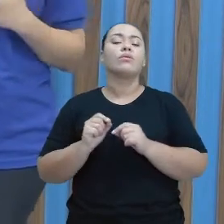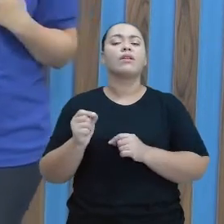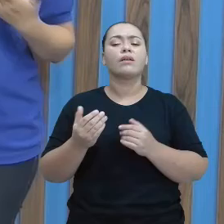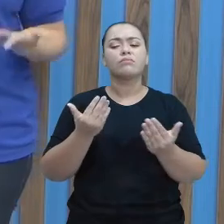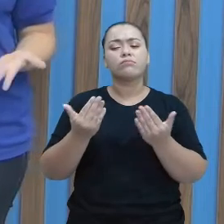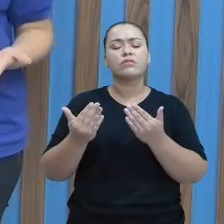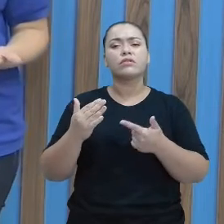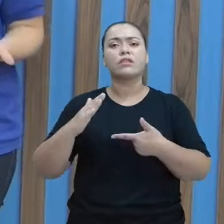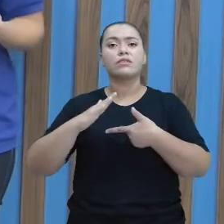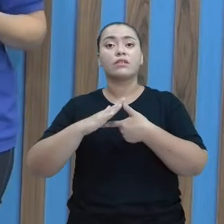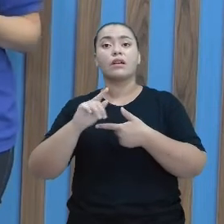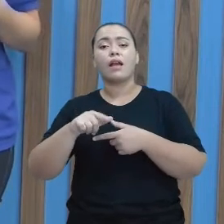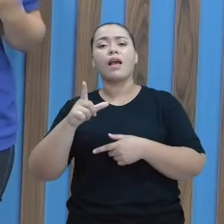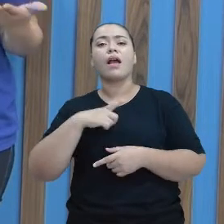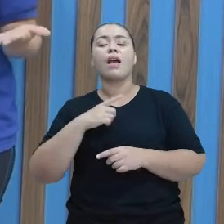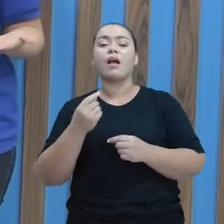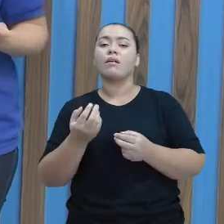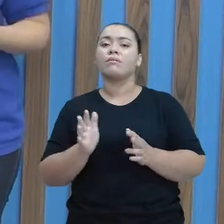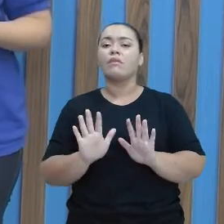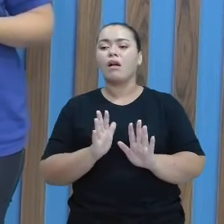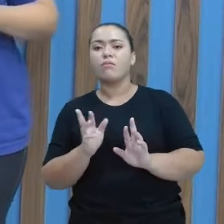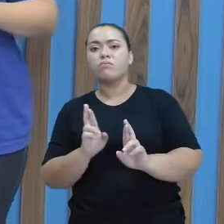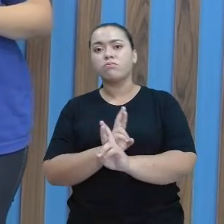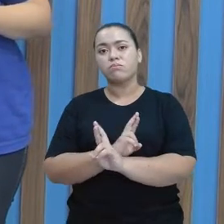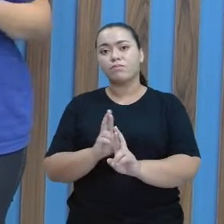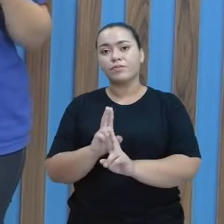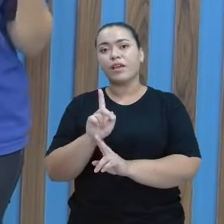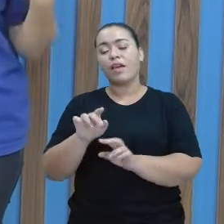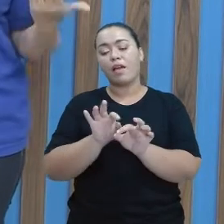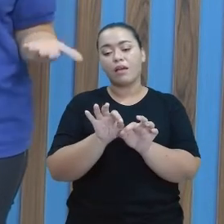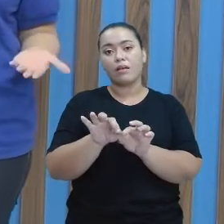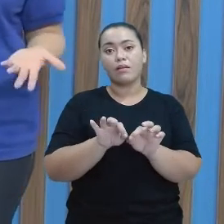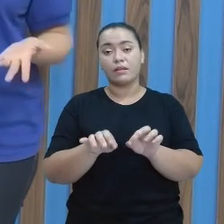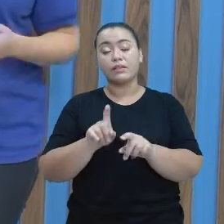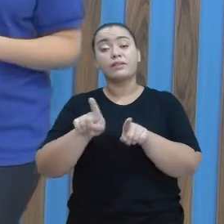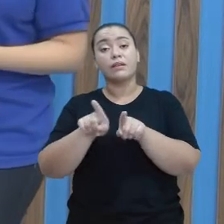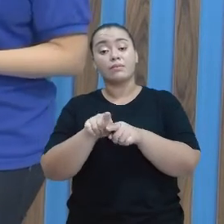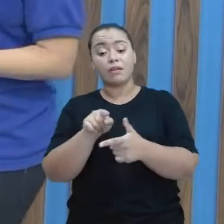a estabelecer algumas relações entre os comprimentos e os